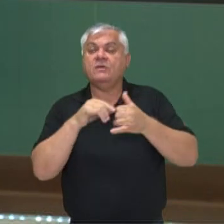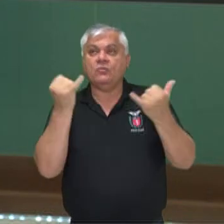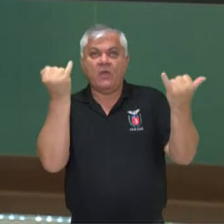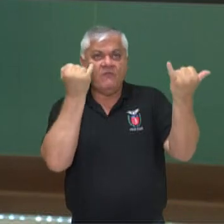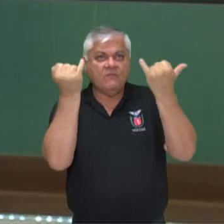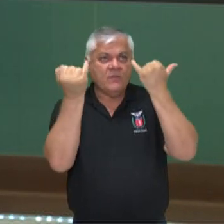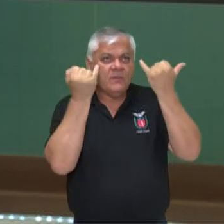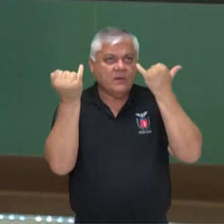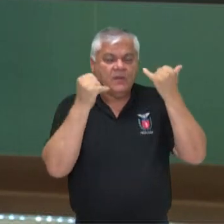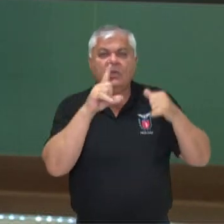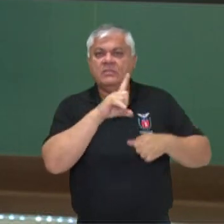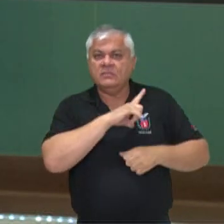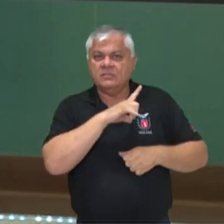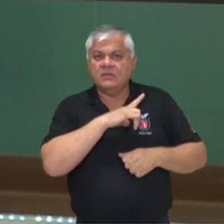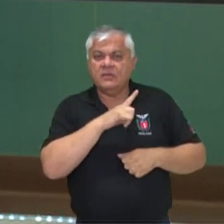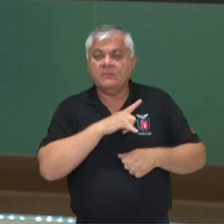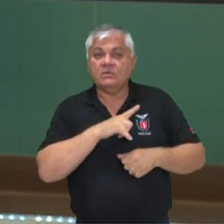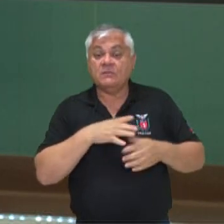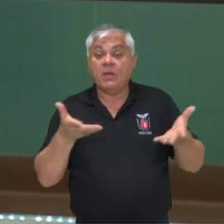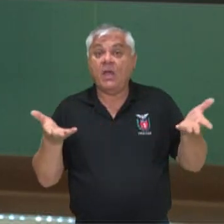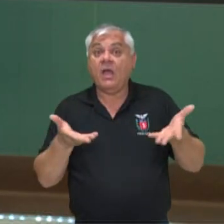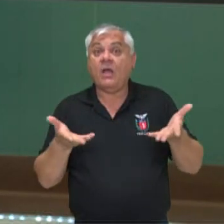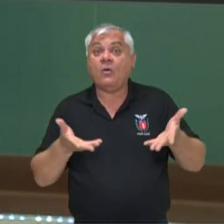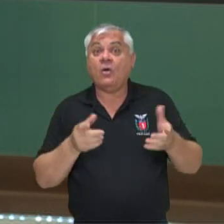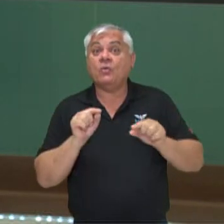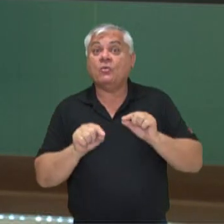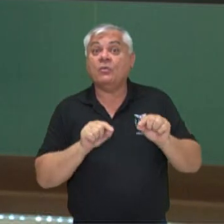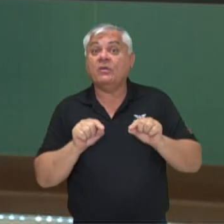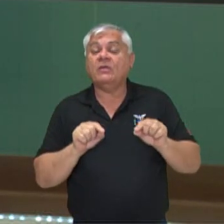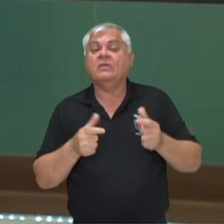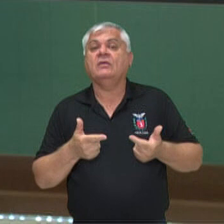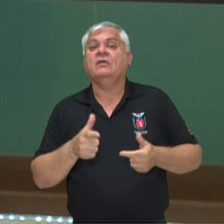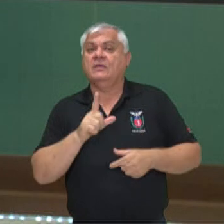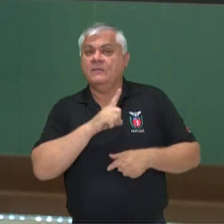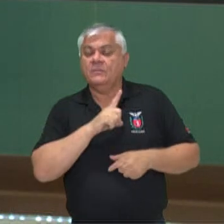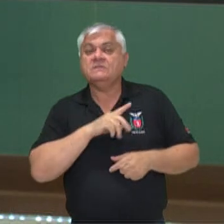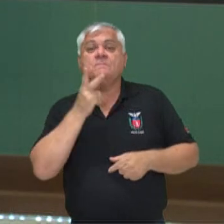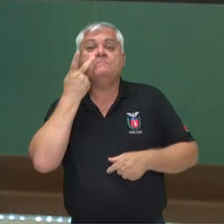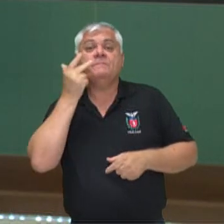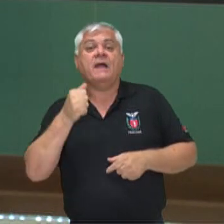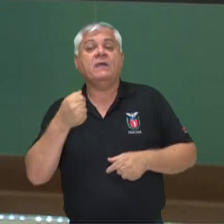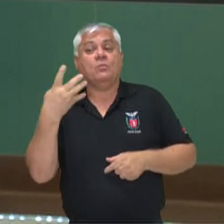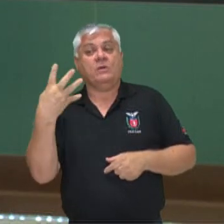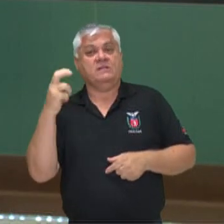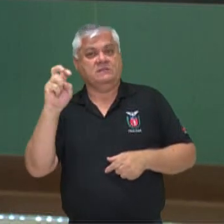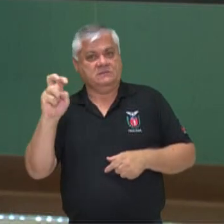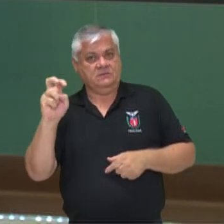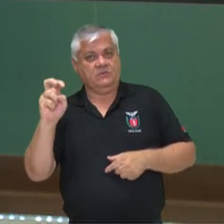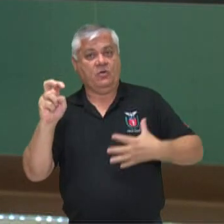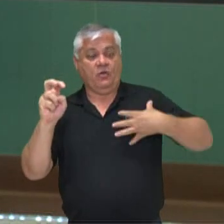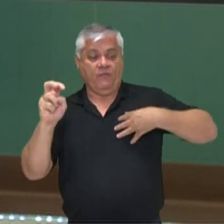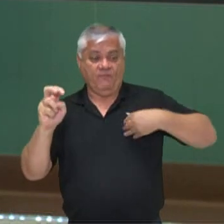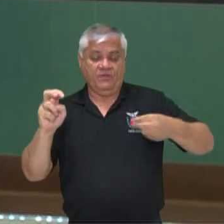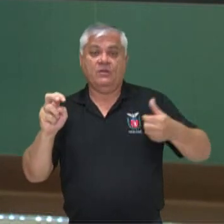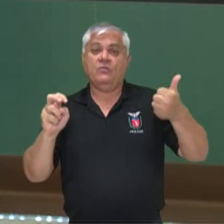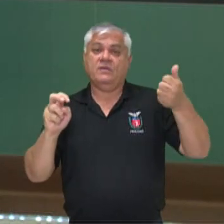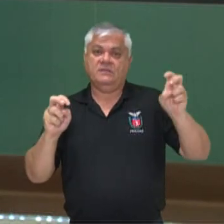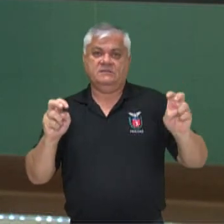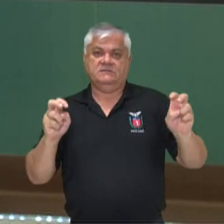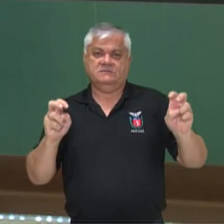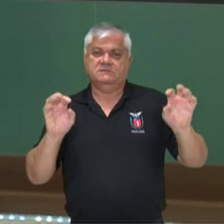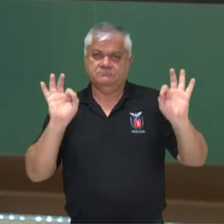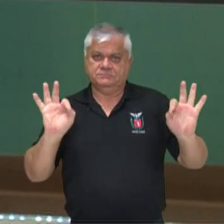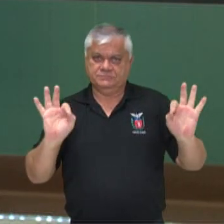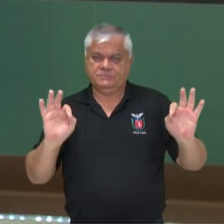que o exercício nos deu. Então, hoje, agora, today, papai tem 45 anos, filhinho